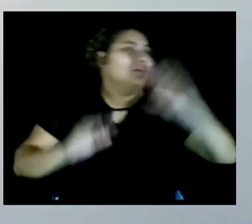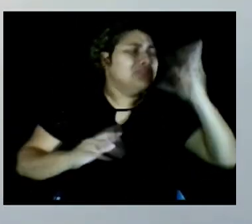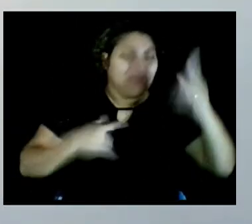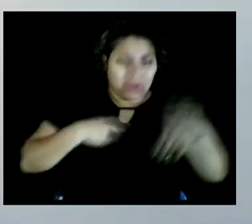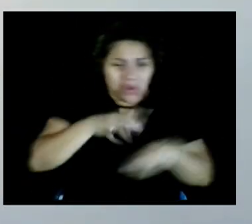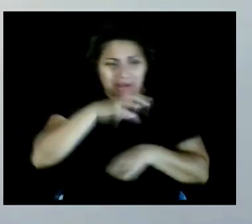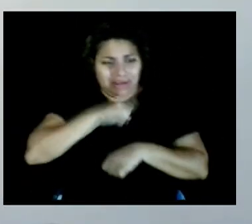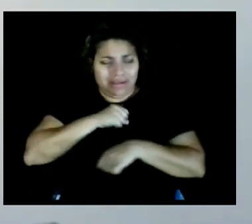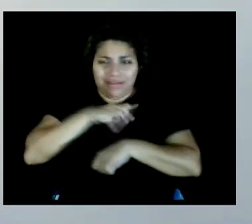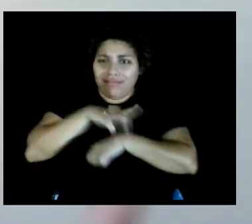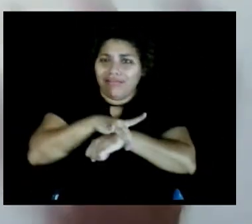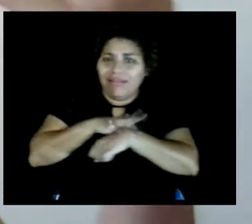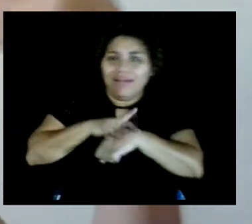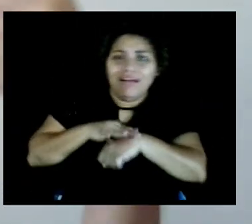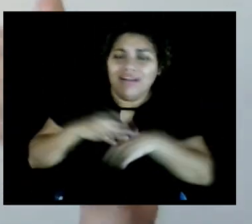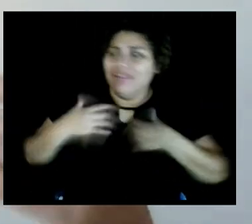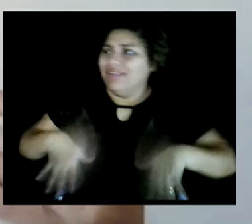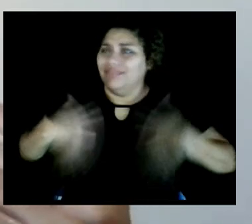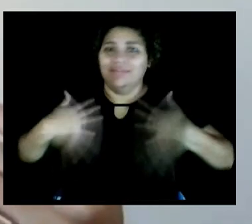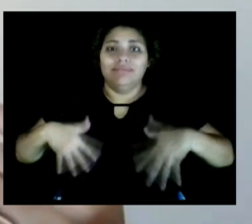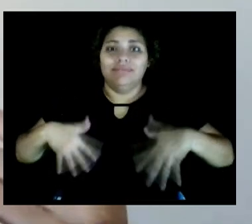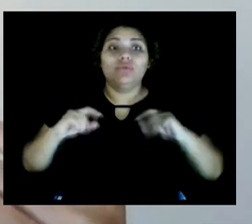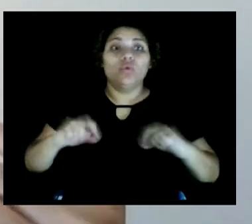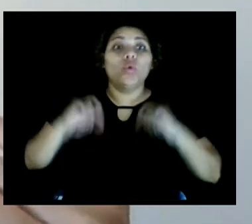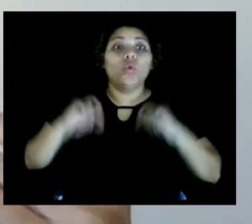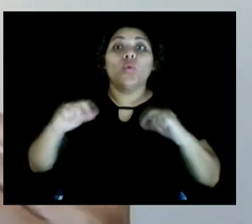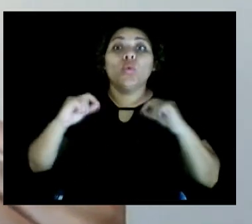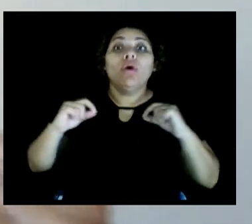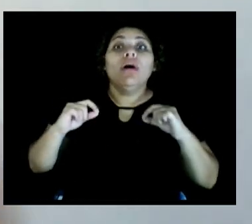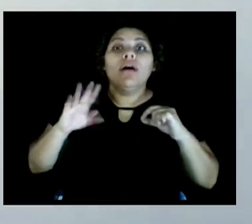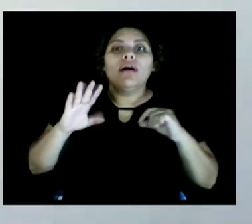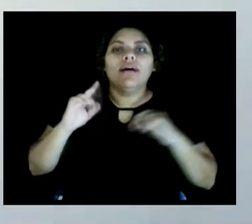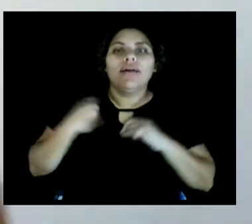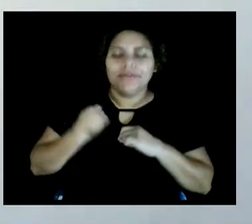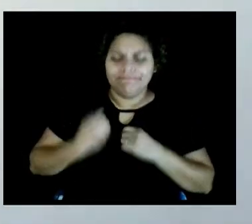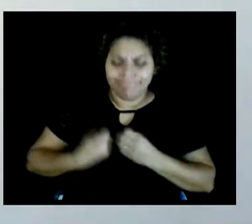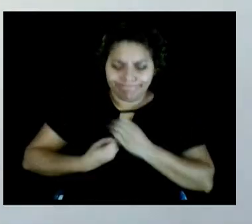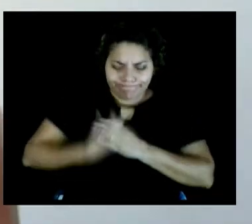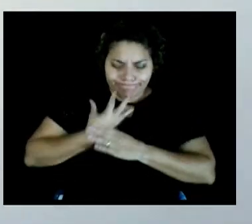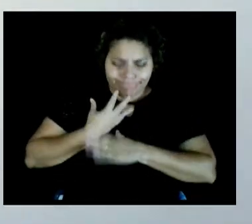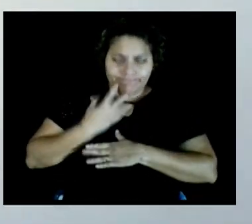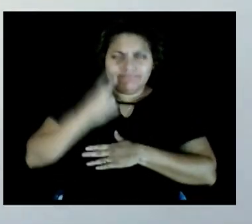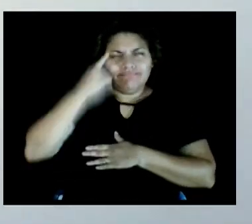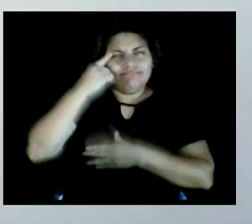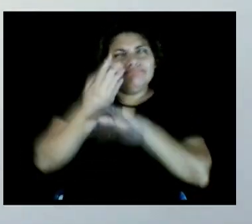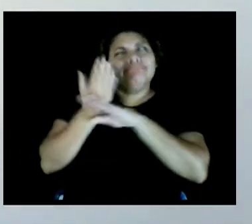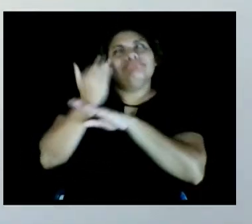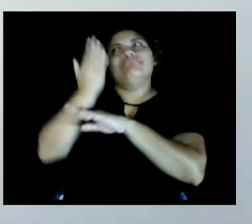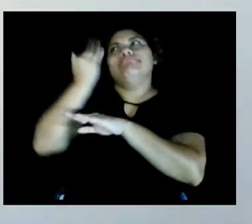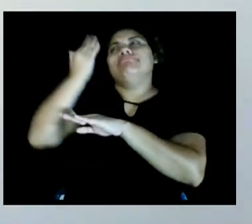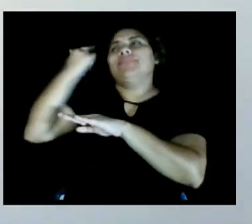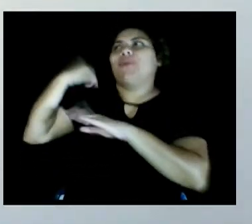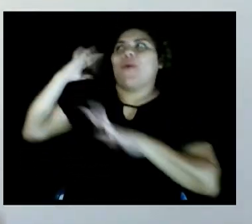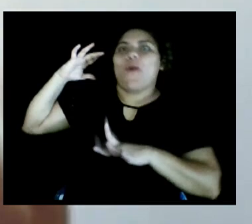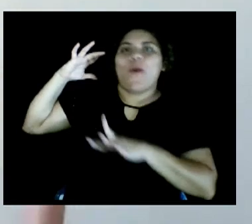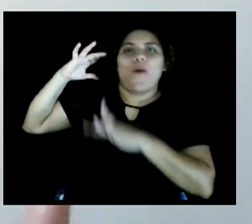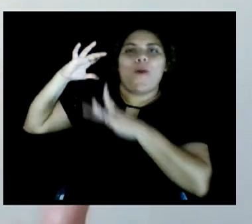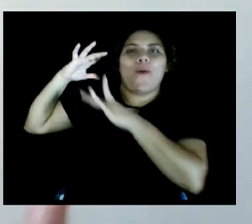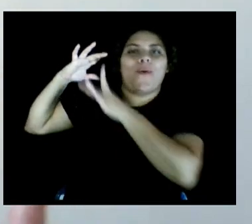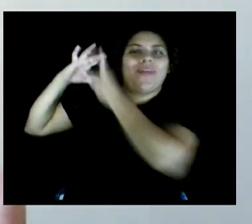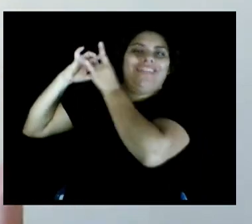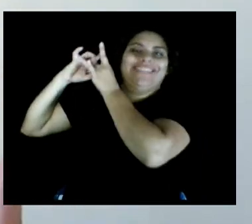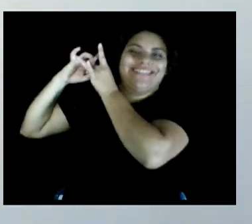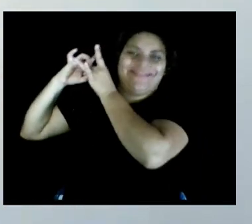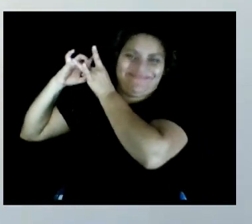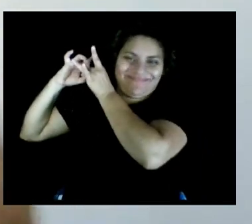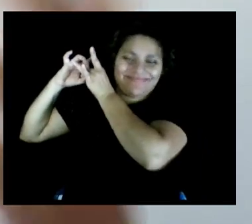muito em conexão com aquilo que se tinha lá atrás, né? Então, todos os recursos ali que foram buscados,